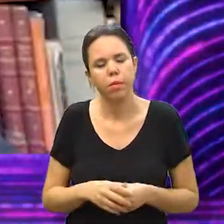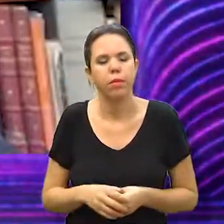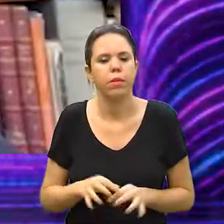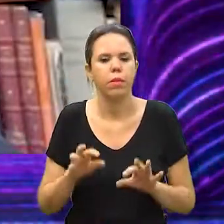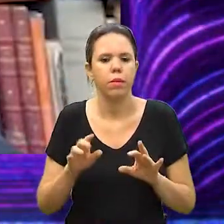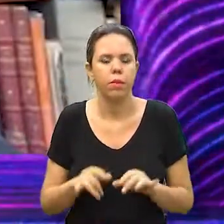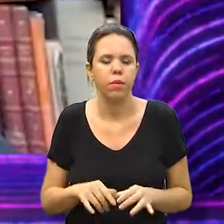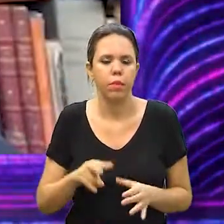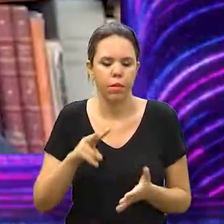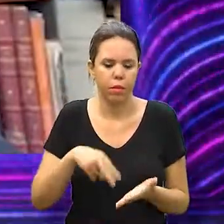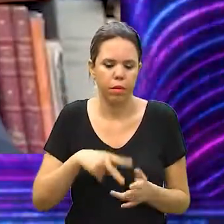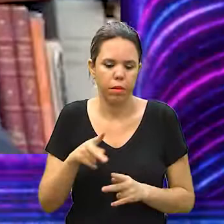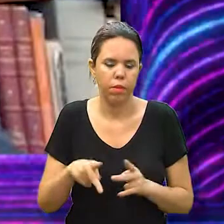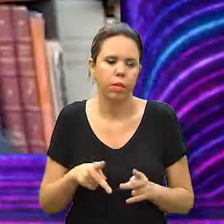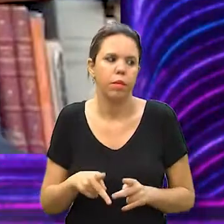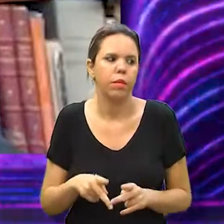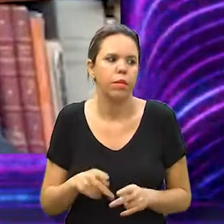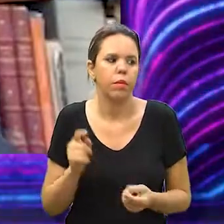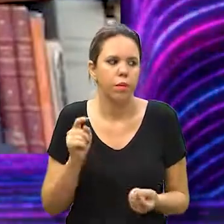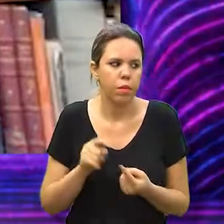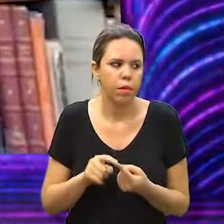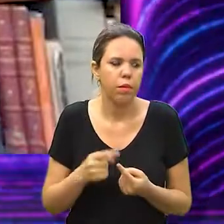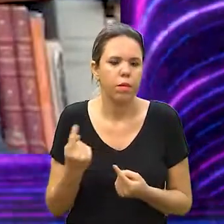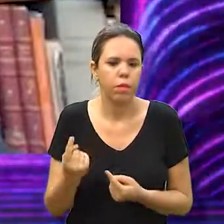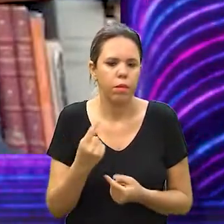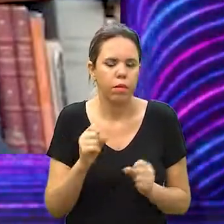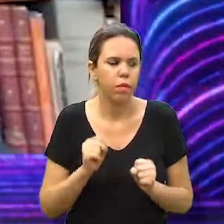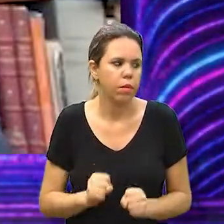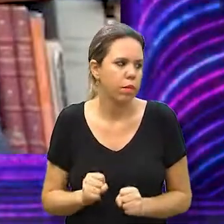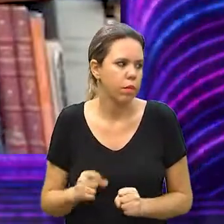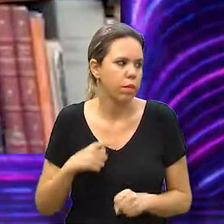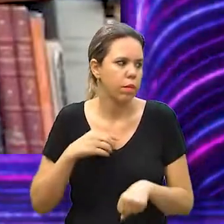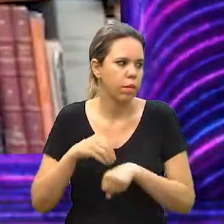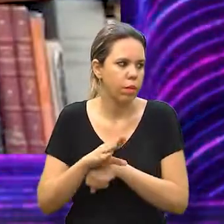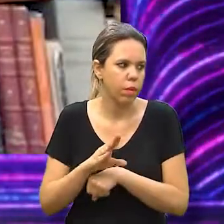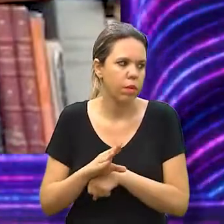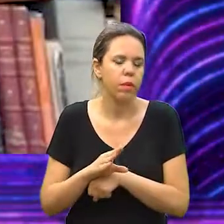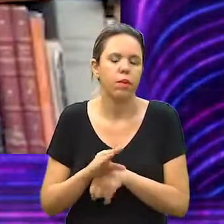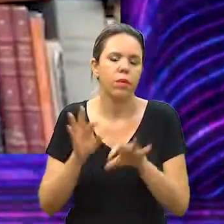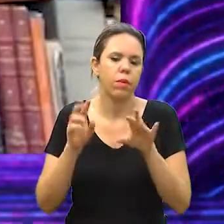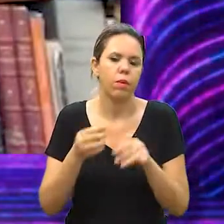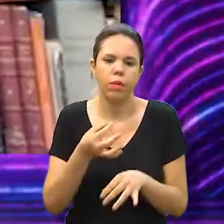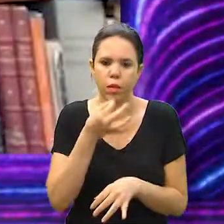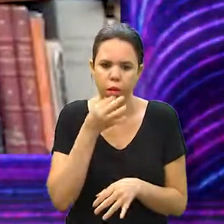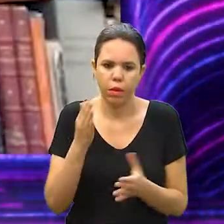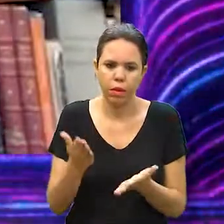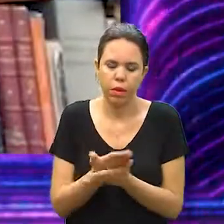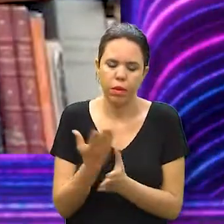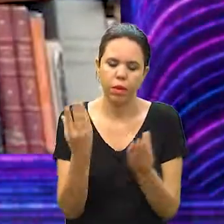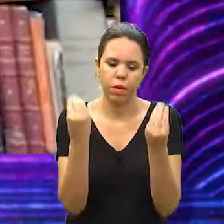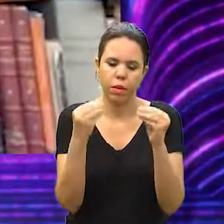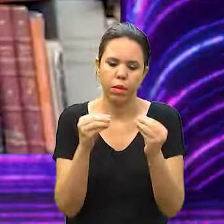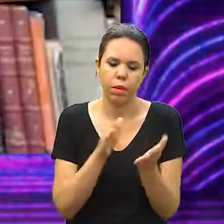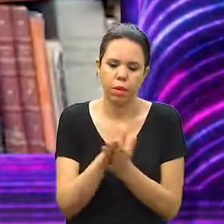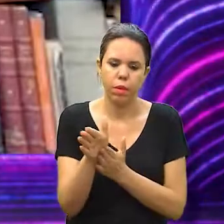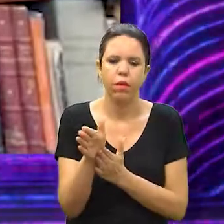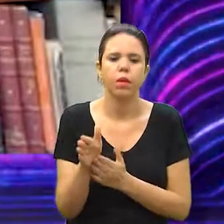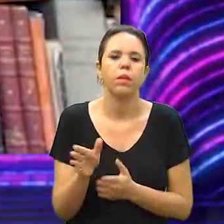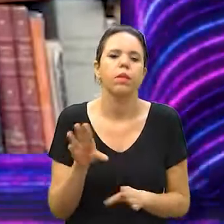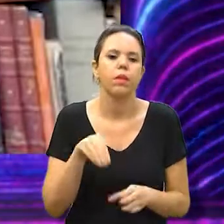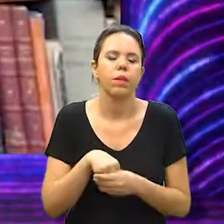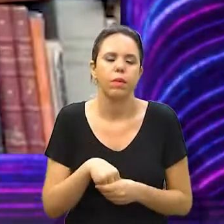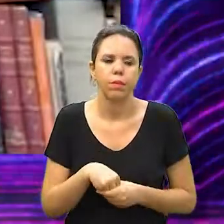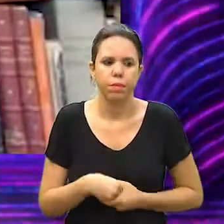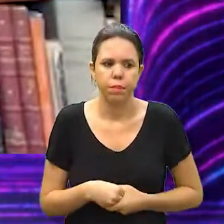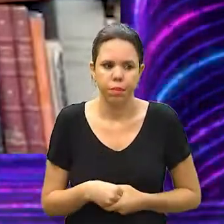resenha do leitor, no sentido de que cada um poderia trazer o seu comentário para o livro e eu publicaria como